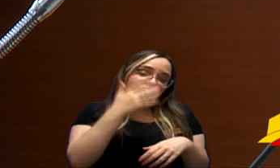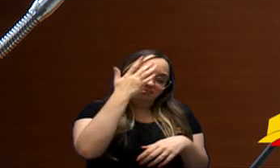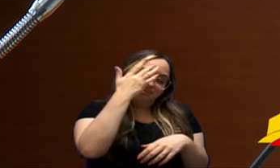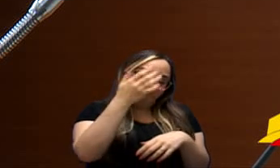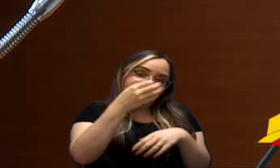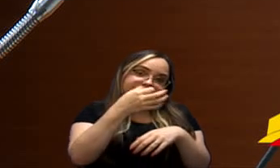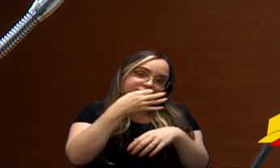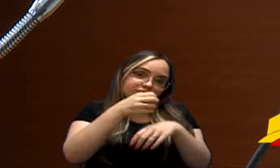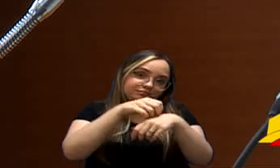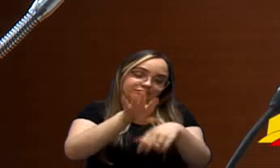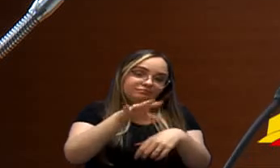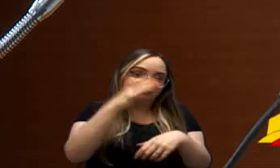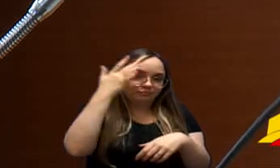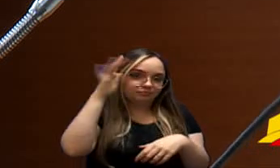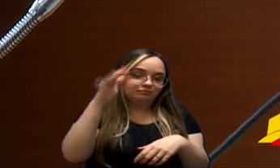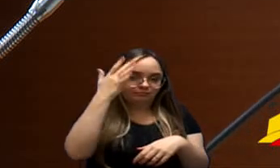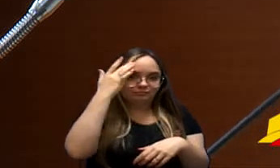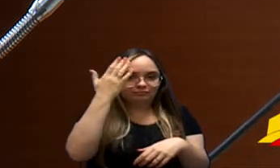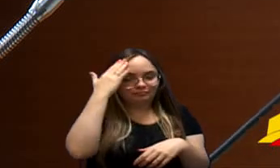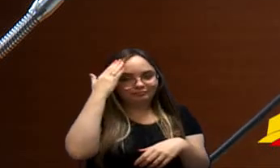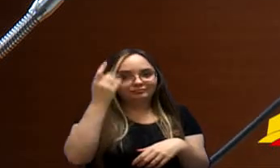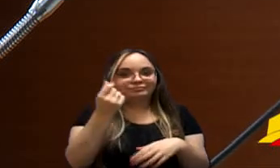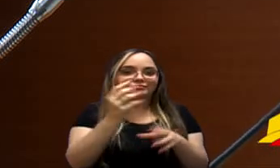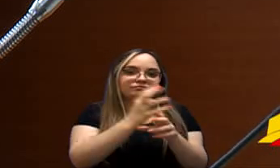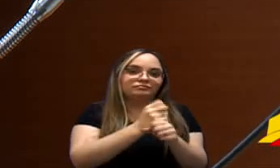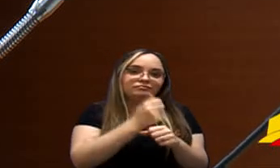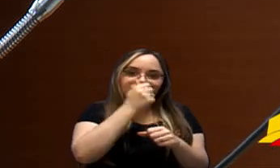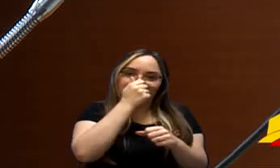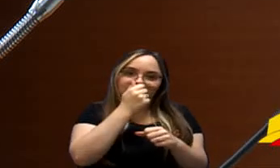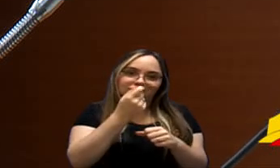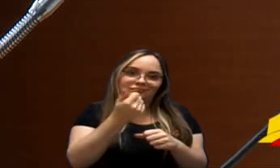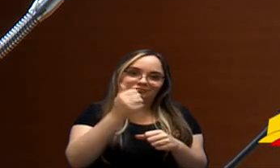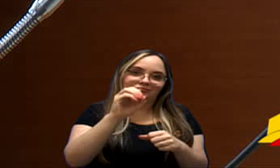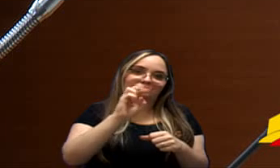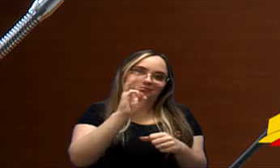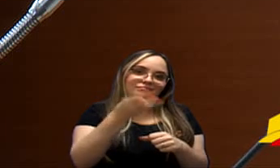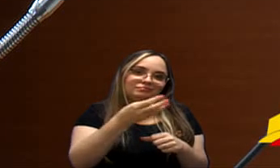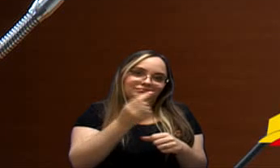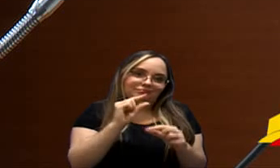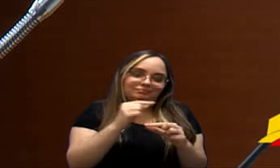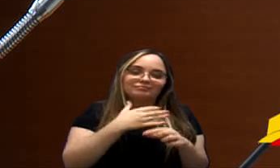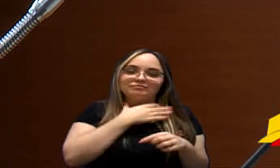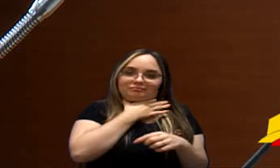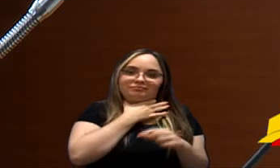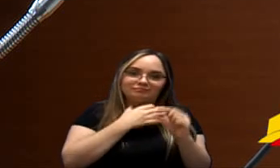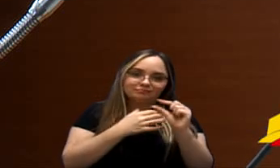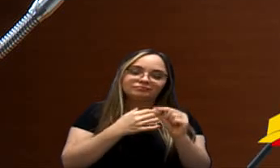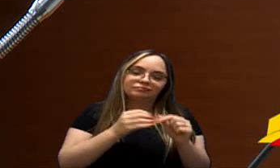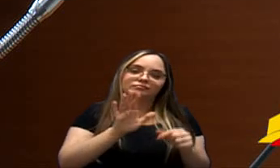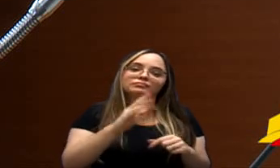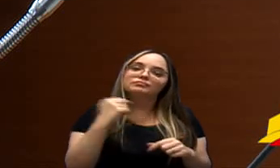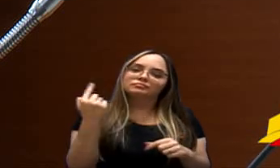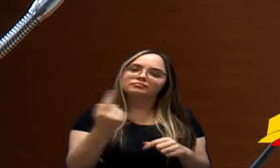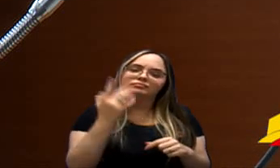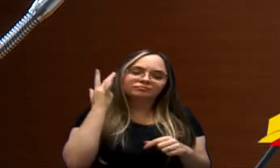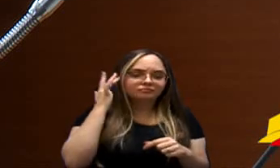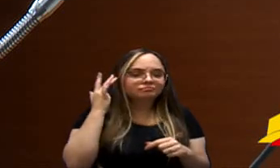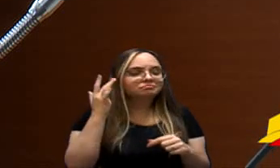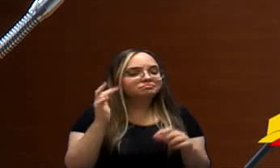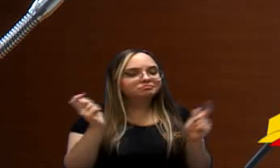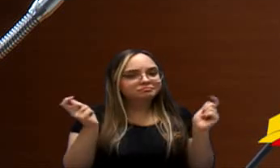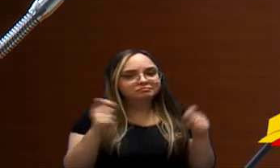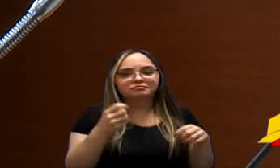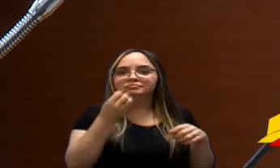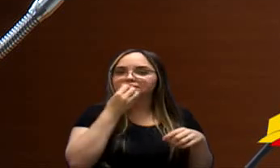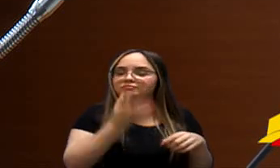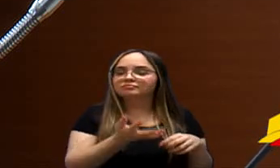sugeriria que vocês vissem, eu sei que o seu orçamento aqui também é apertado, 10 milhões de reais para esse monte de coisa, mas seria muito, eu acredito que